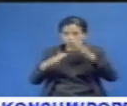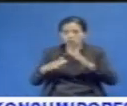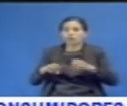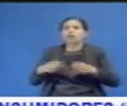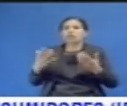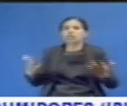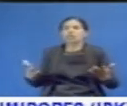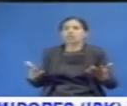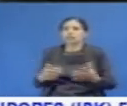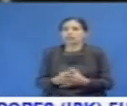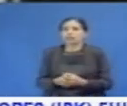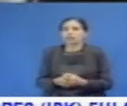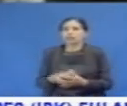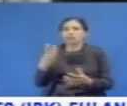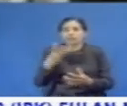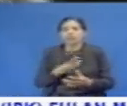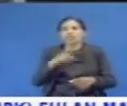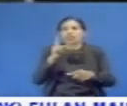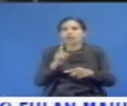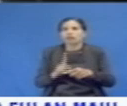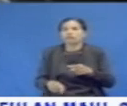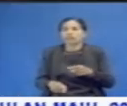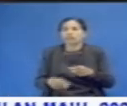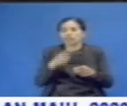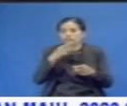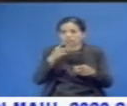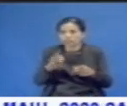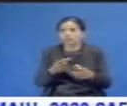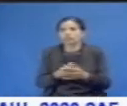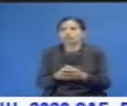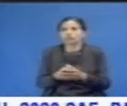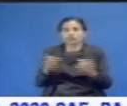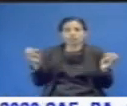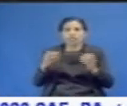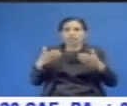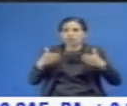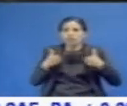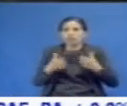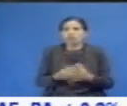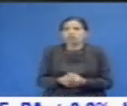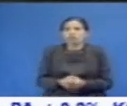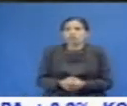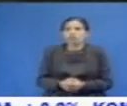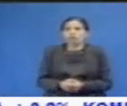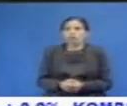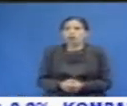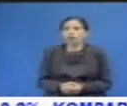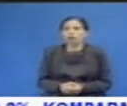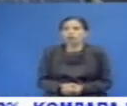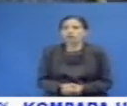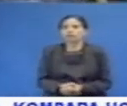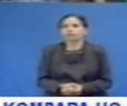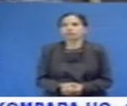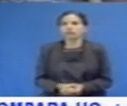Moço. E de la Beledeca, Sela Moço. Sela Moço, Sortibar, Moço